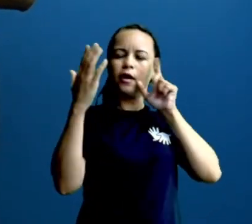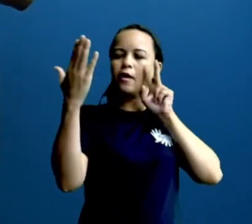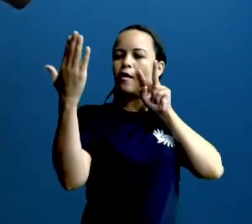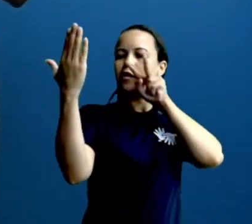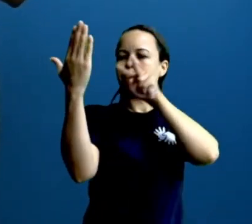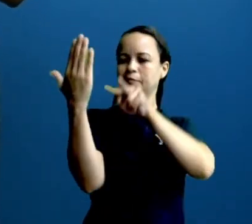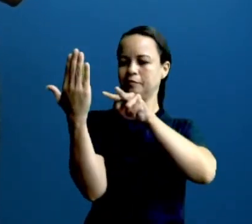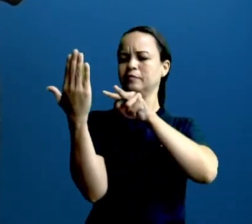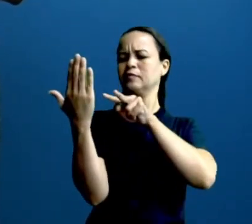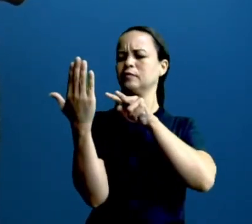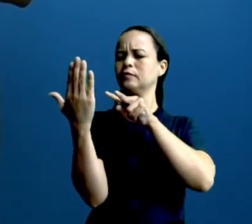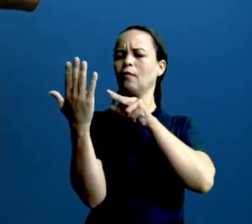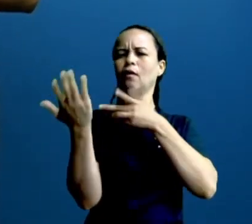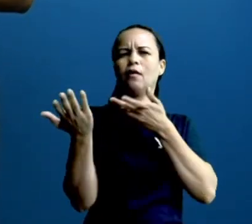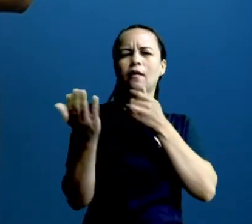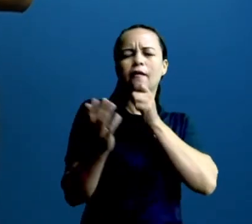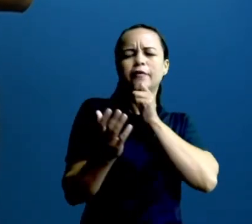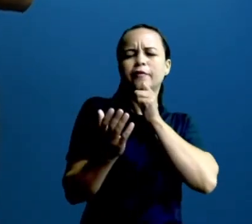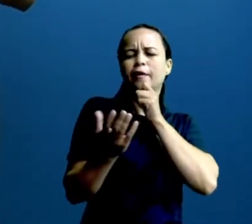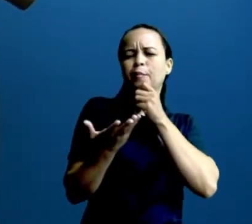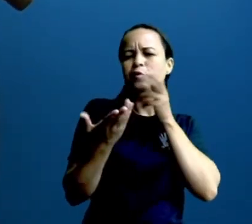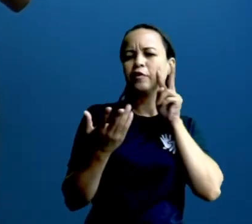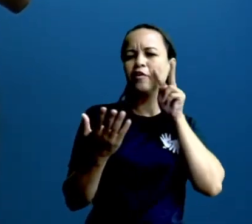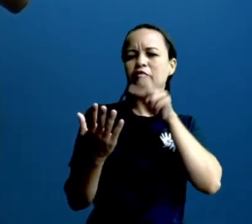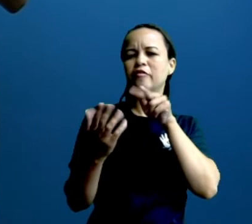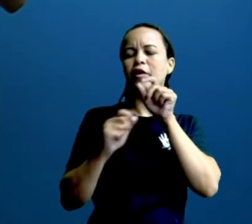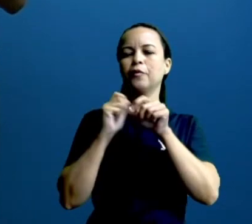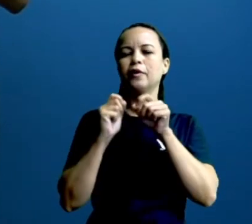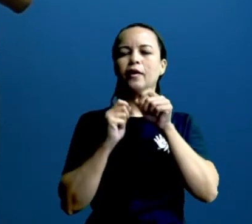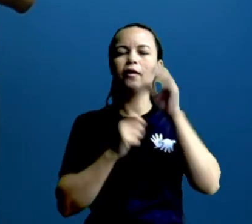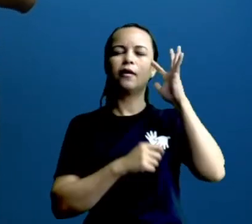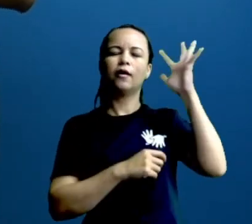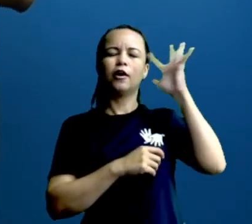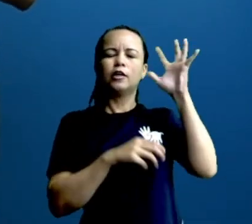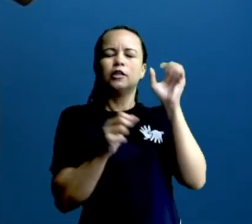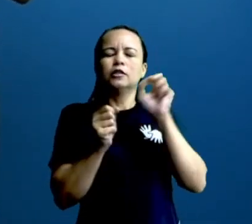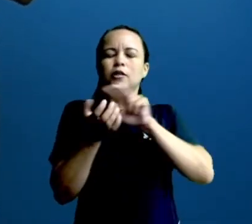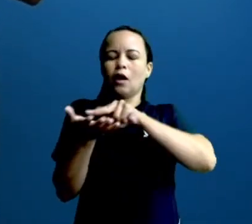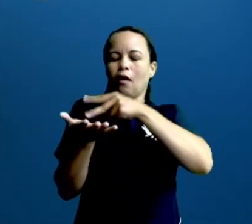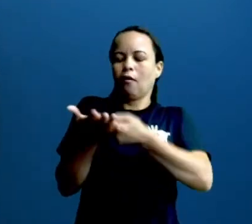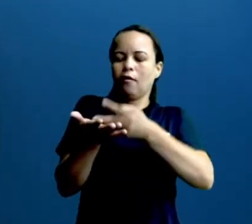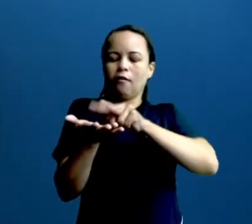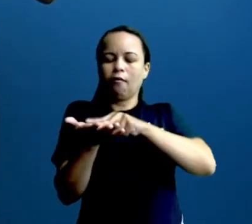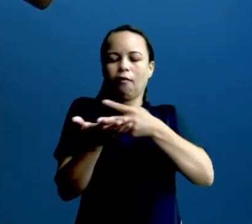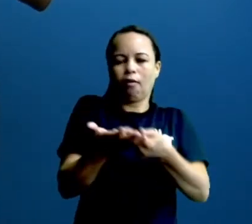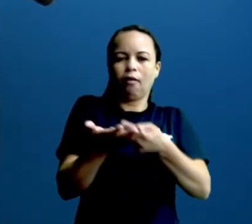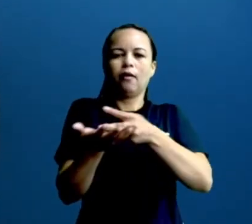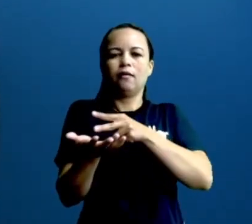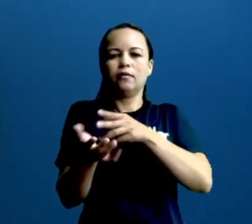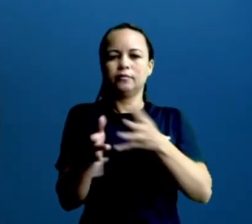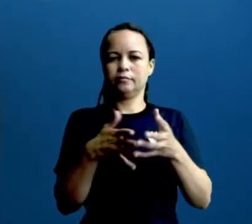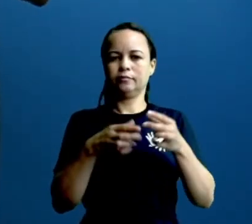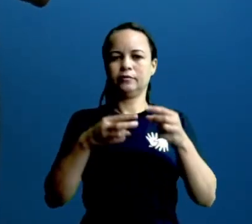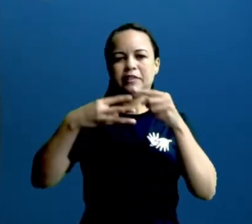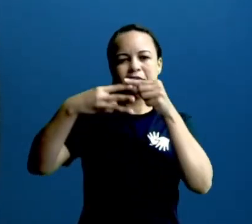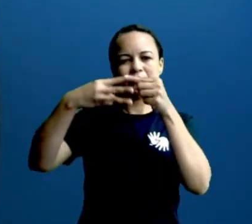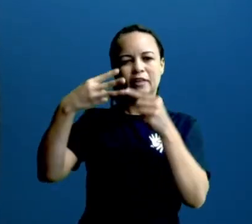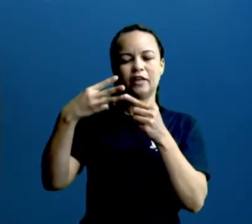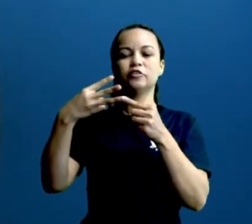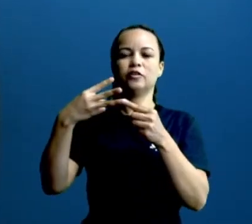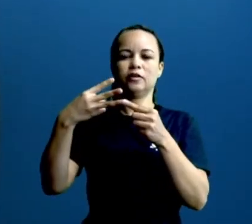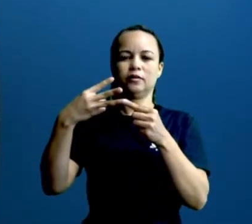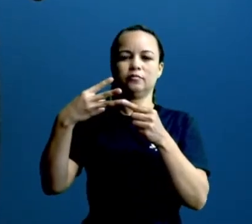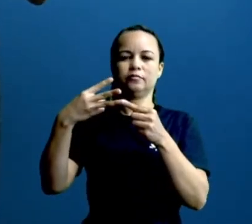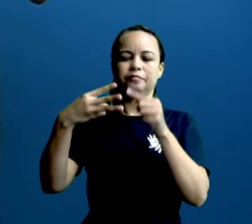espelho. Ainda há tempo de ver. Meu sonho virá pesadelo. Gente, 3 linhas. E dessas 3